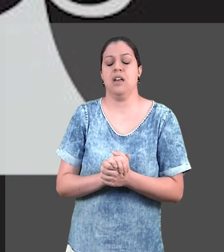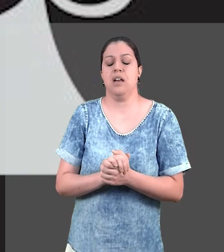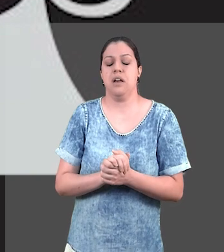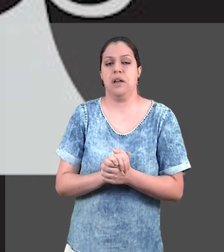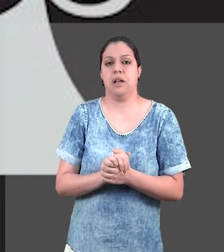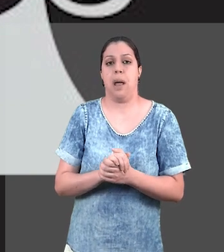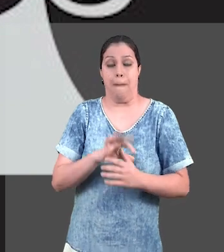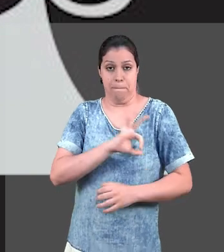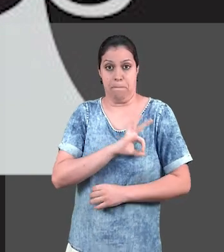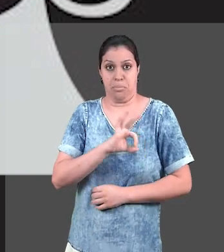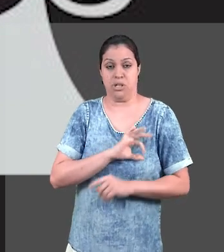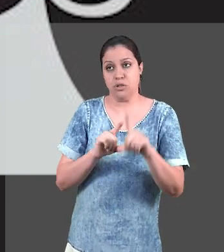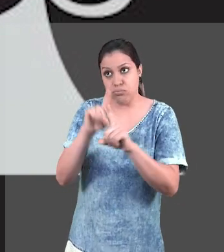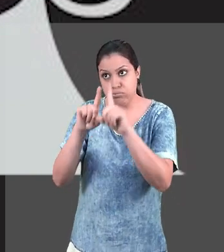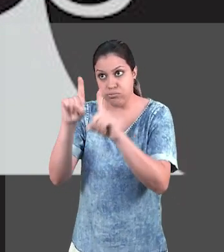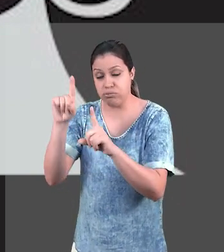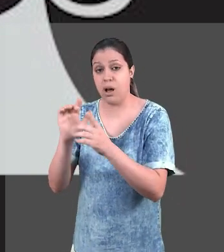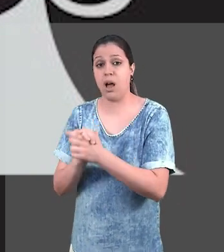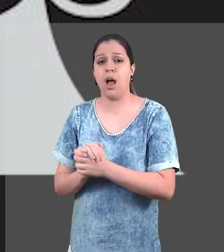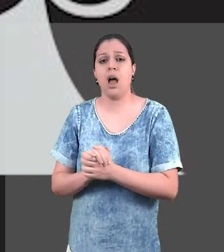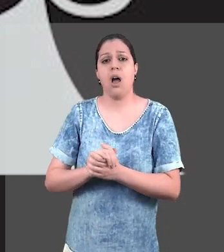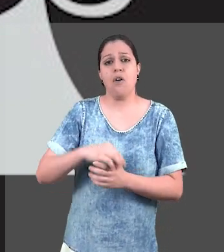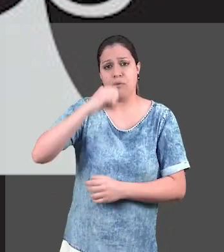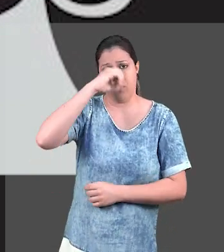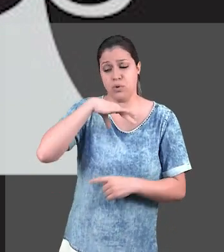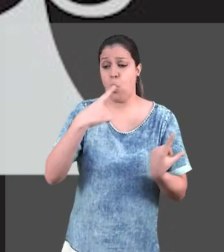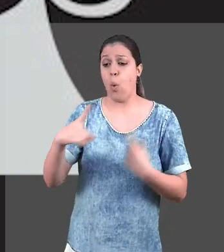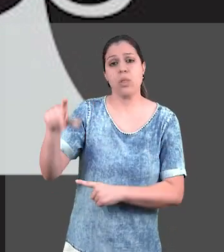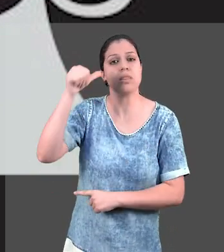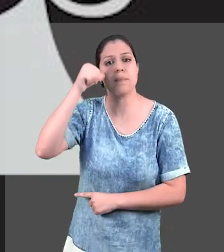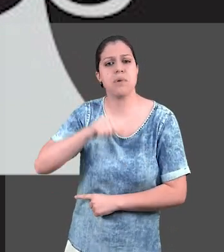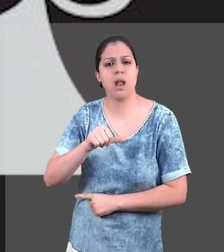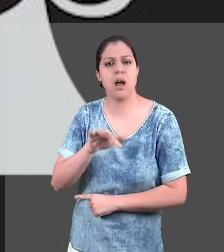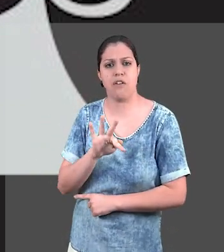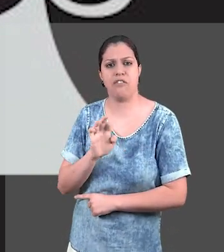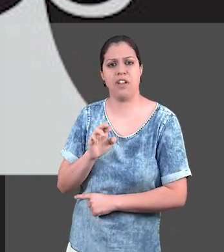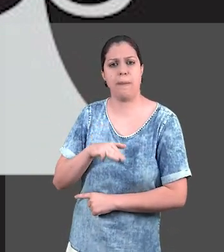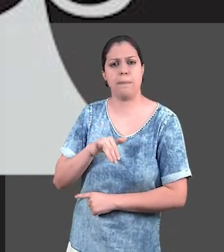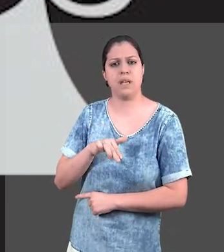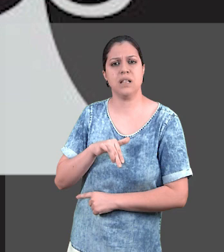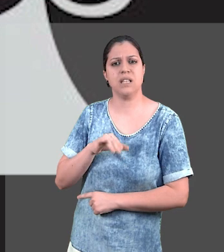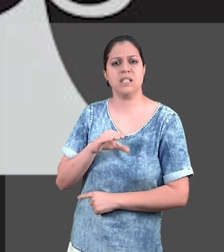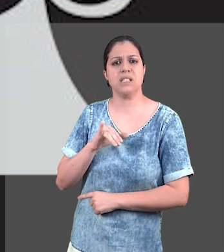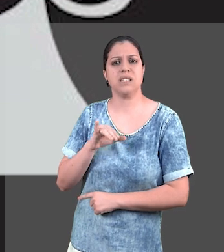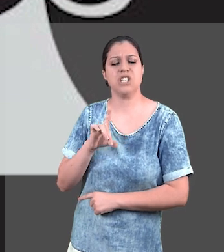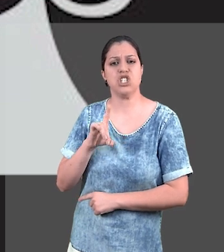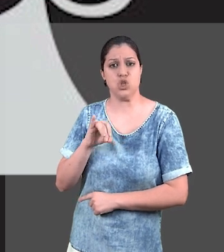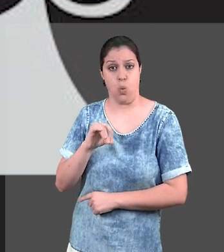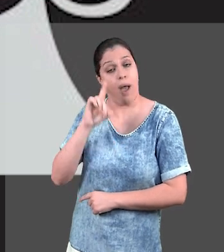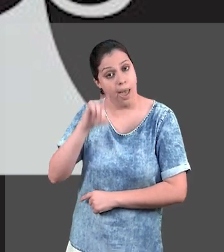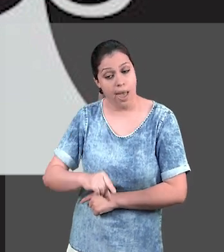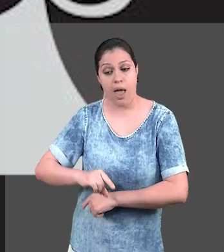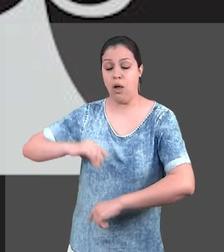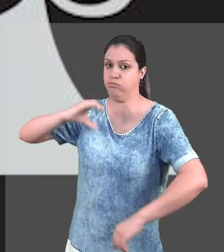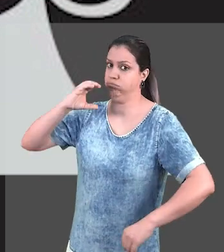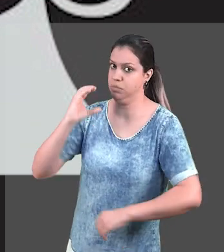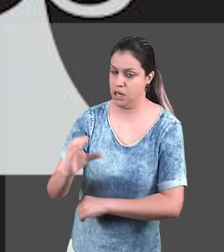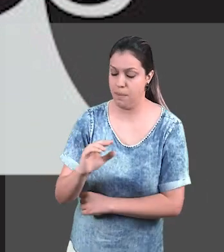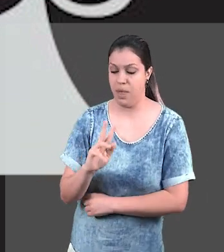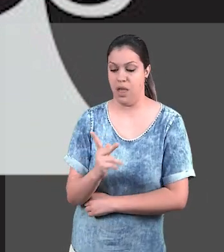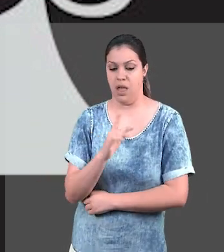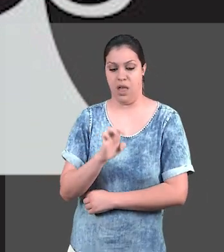O feminicídio é o assassinato de uma mulher pelo fato de ser mulher, tipificado como crime hediondo em março